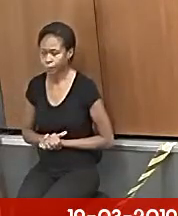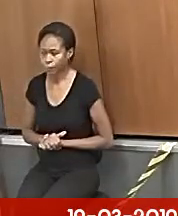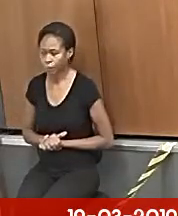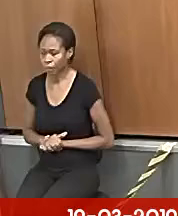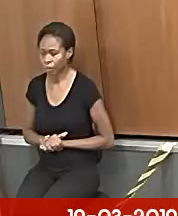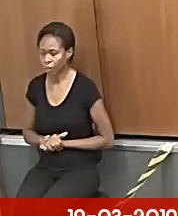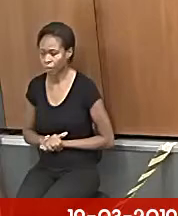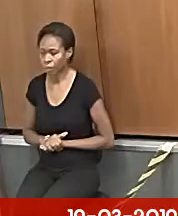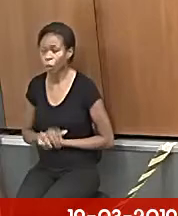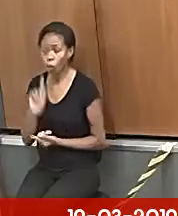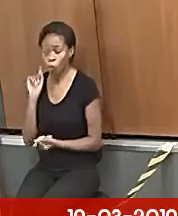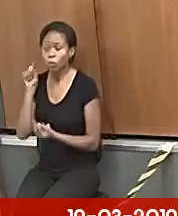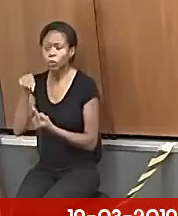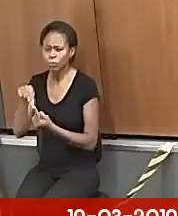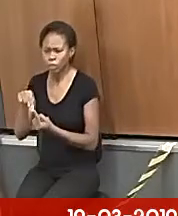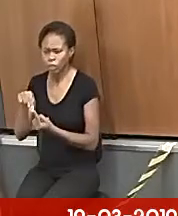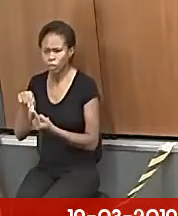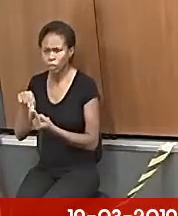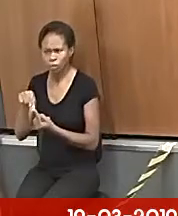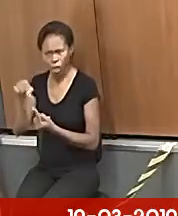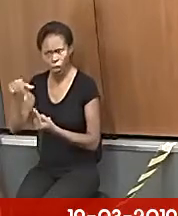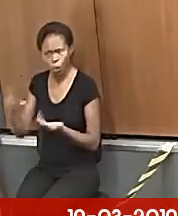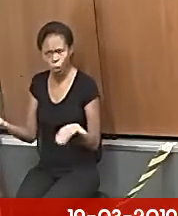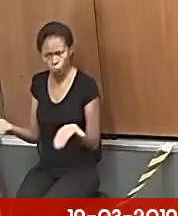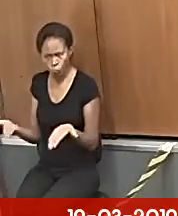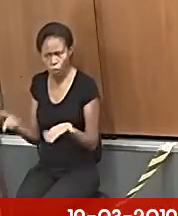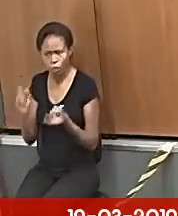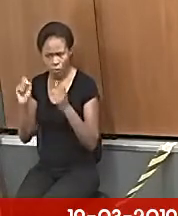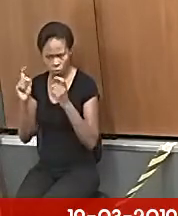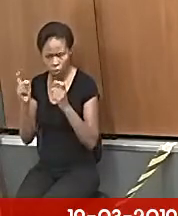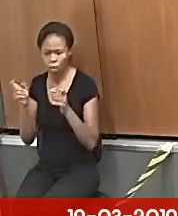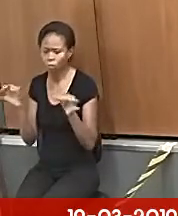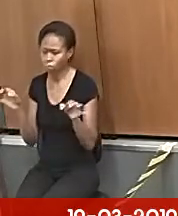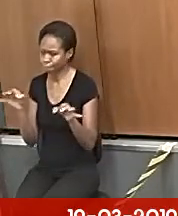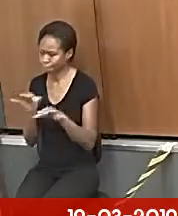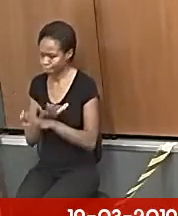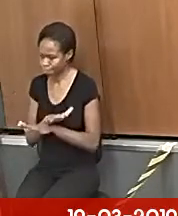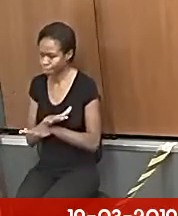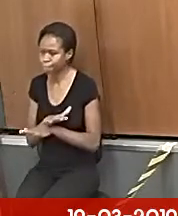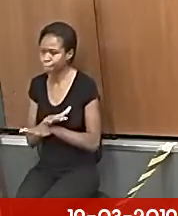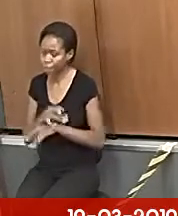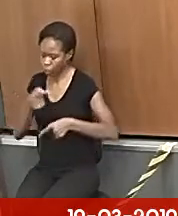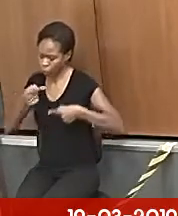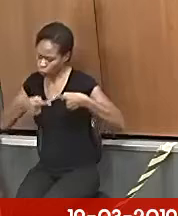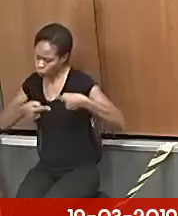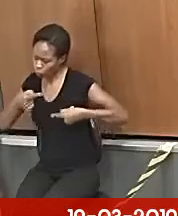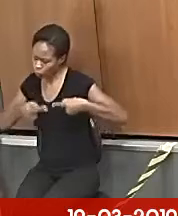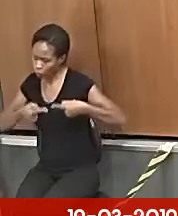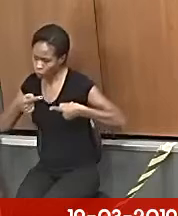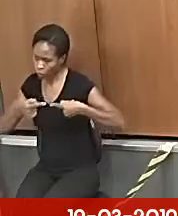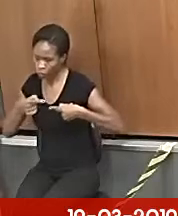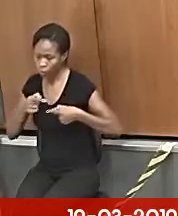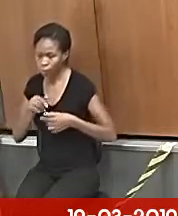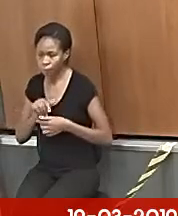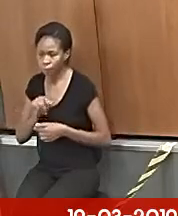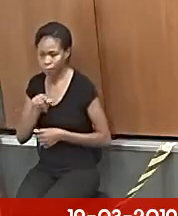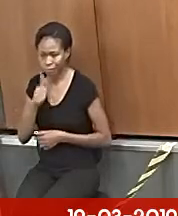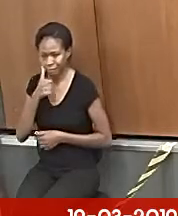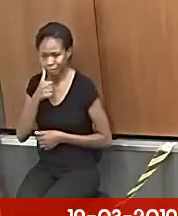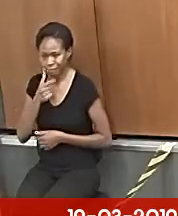o objetivo inicial foi traçado que é discutir e colocar só que falava